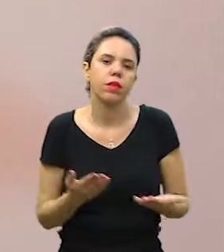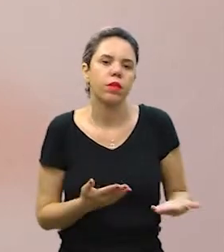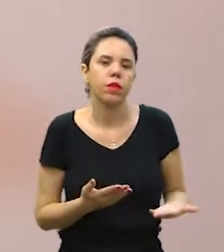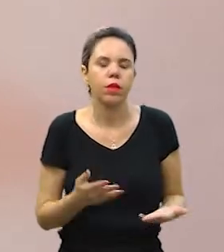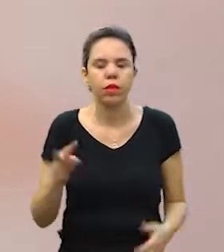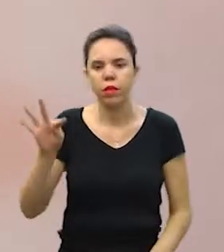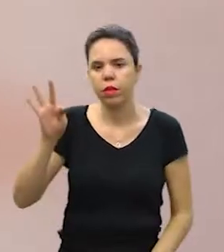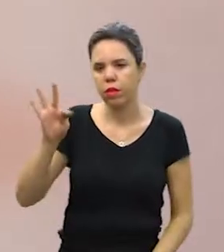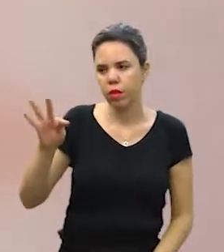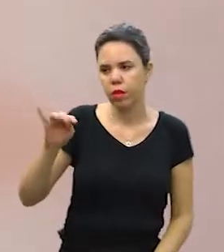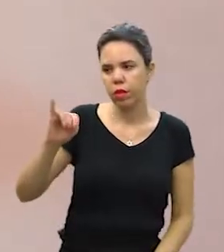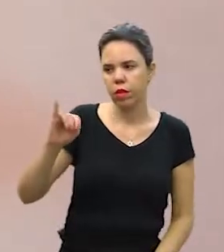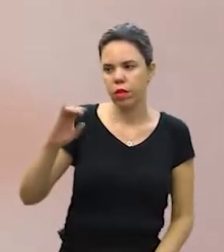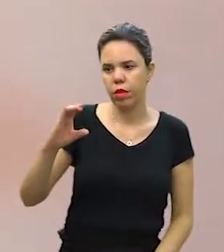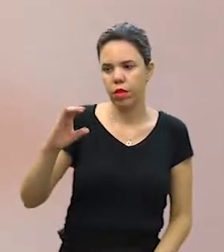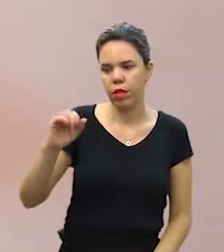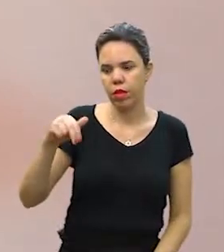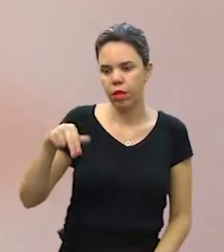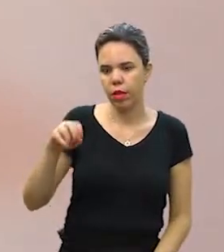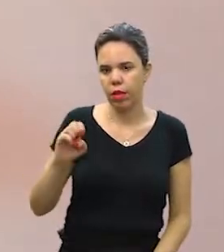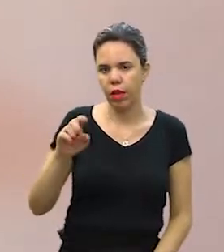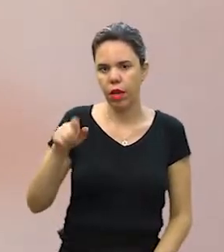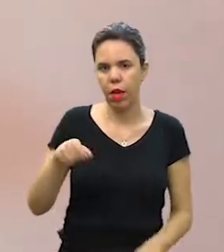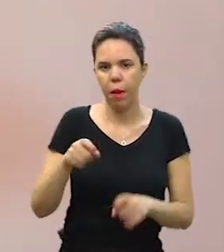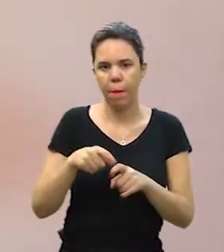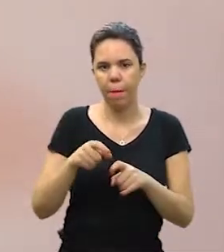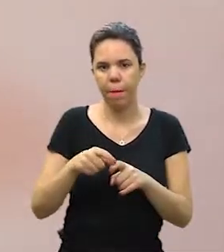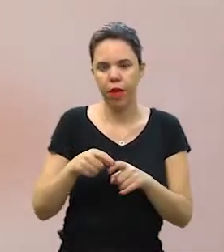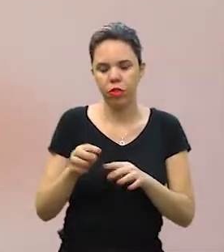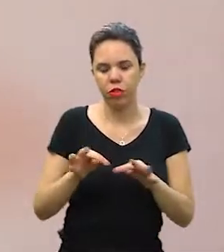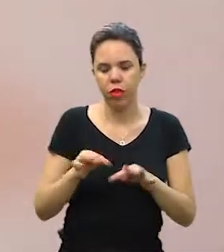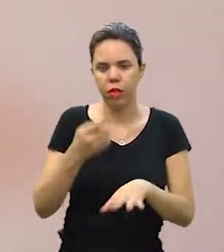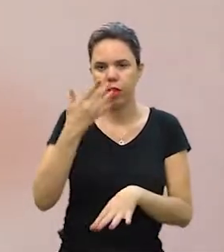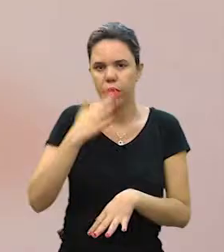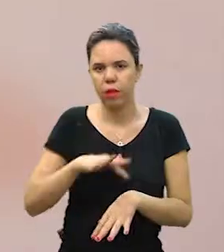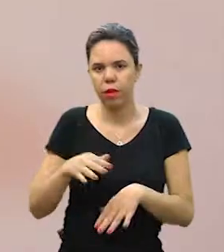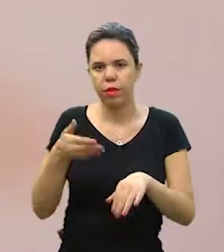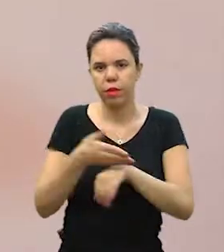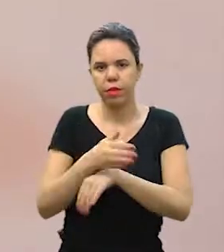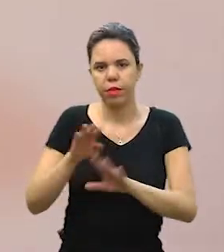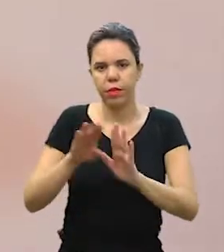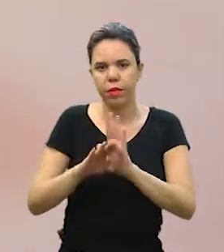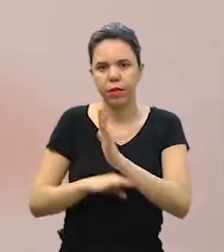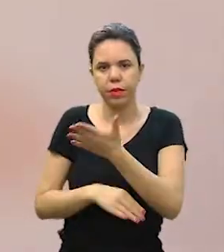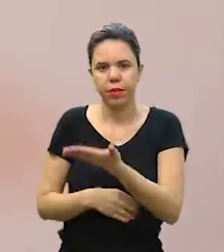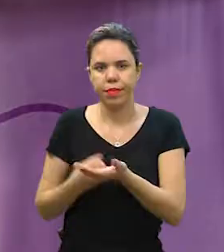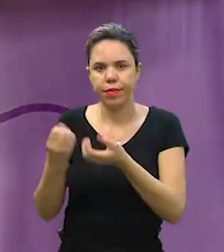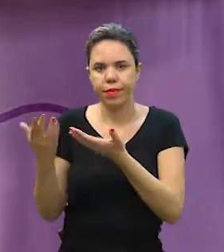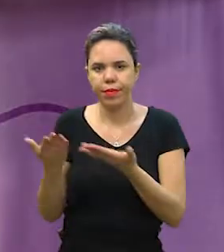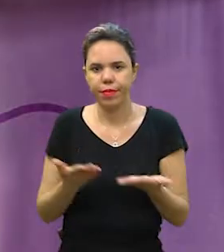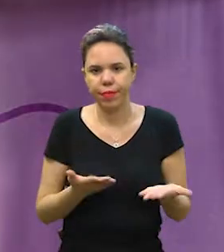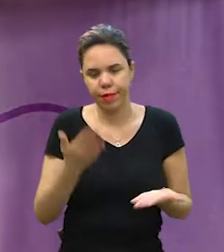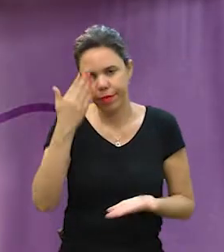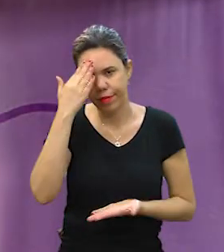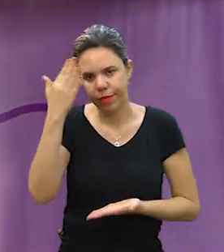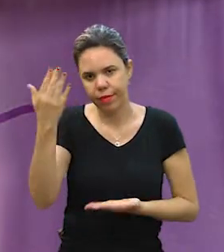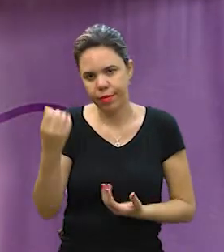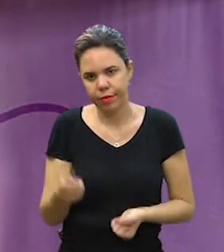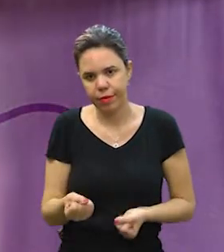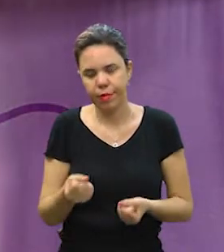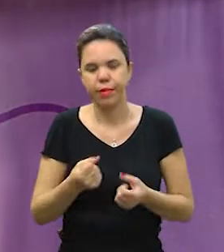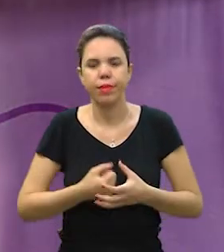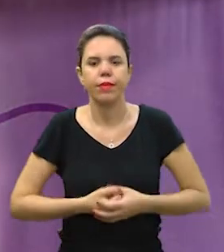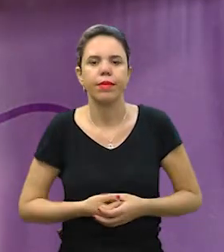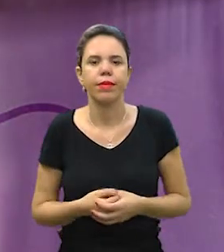só, a Ticiane Melo Moreira, ela que é pediatra e vai participar aqui do programa com a gente. Ticiane, muito obrigada por